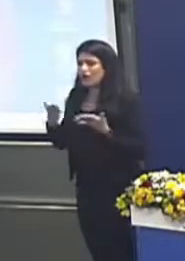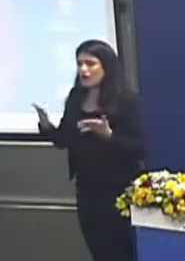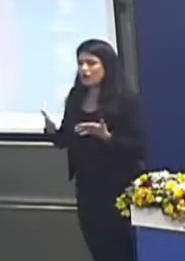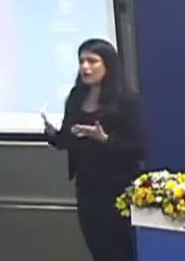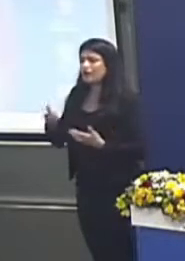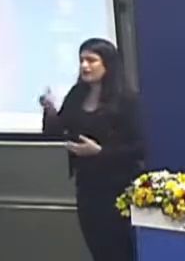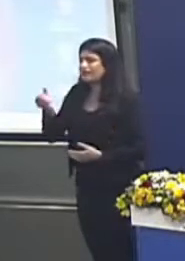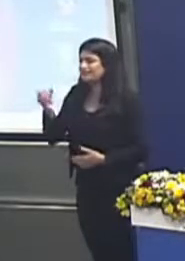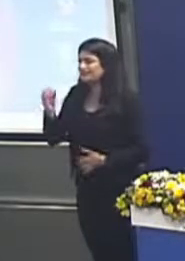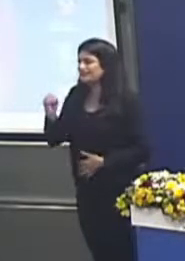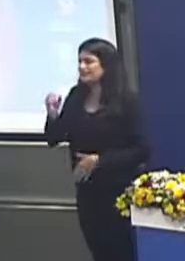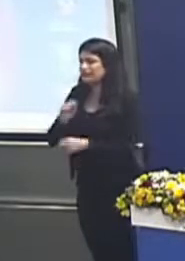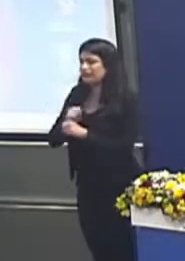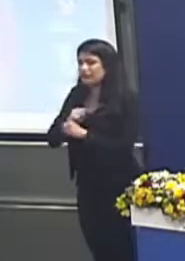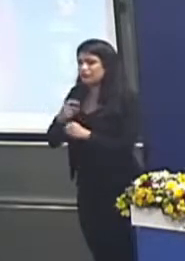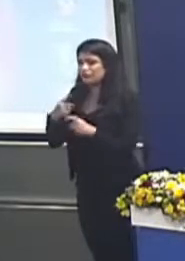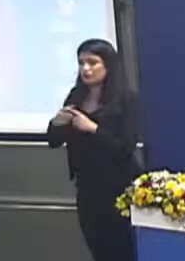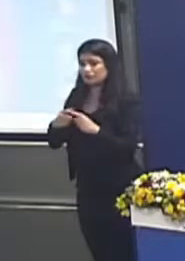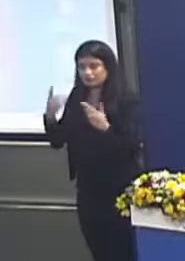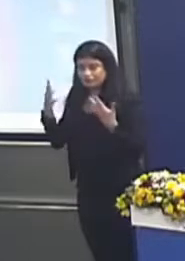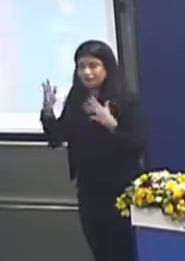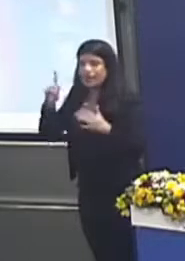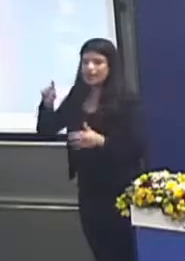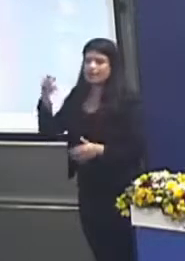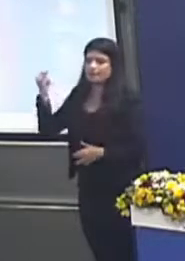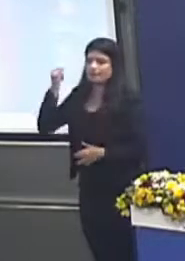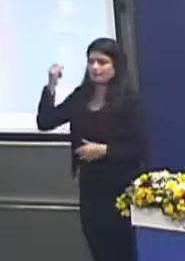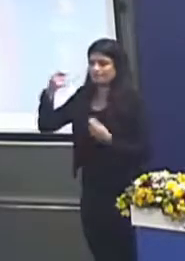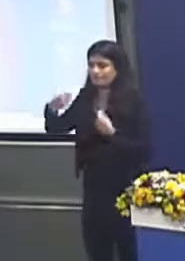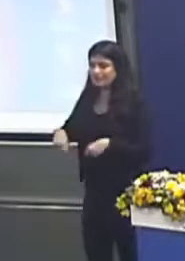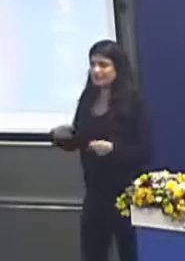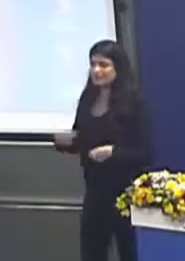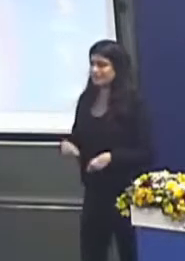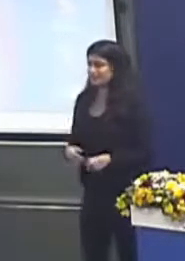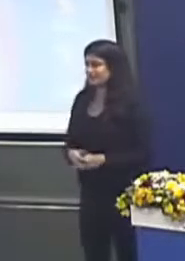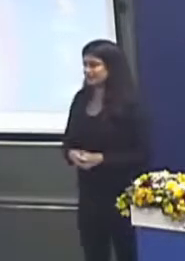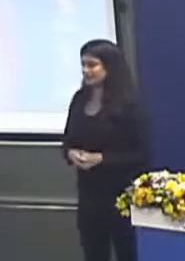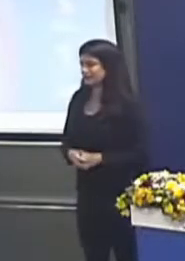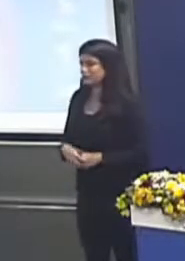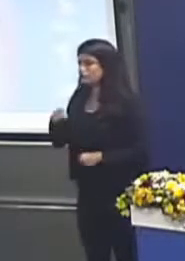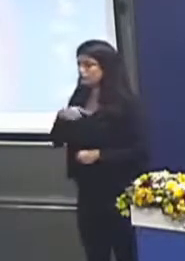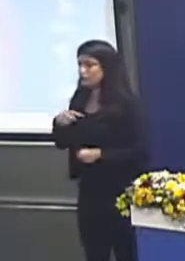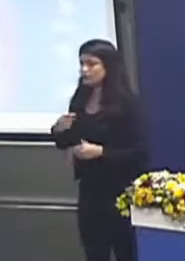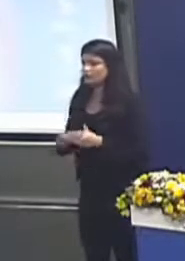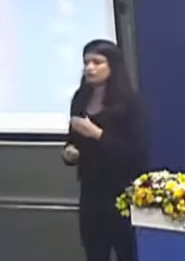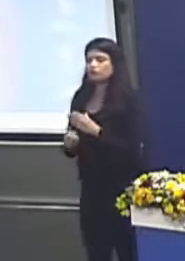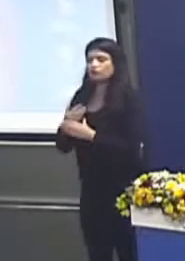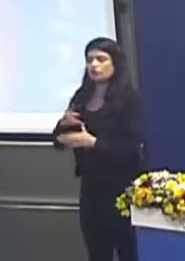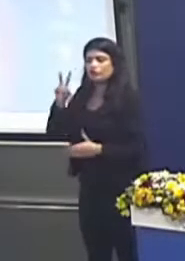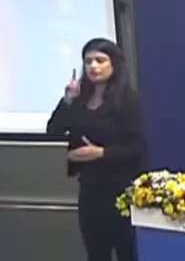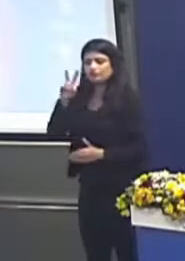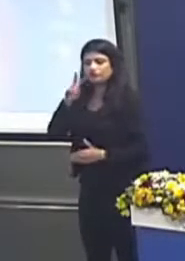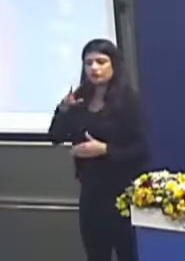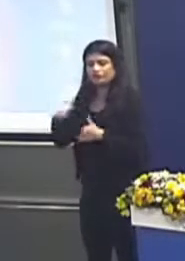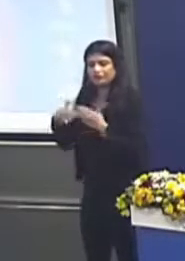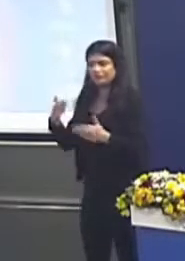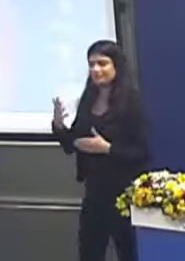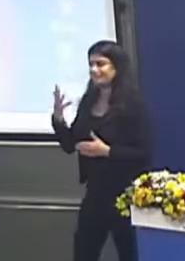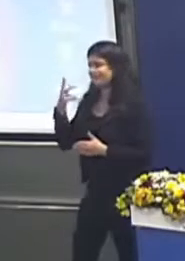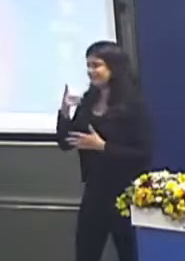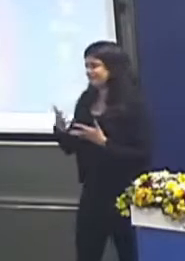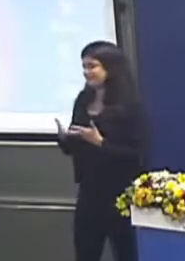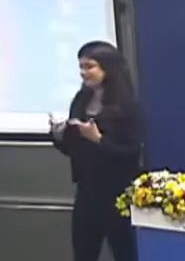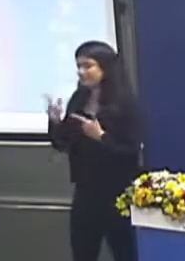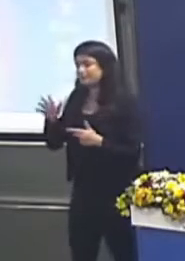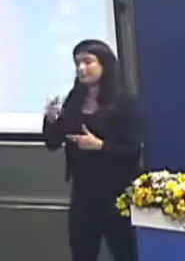comemorando 60 anos, porque comemorar é preciso, é necessário. Nós construímos uma história muito bonita até aqui, mas